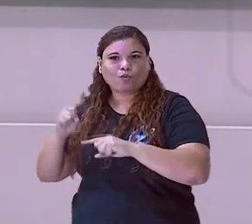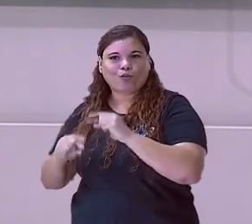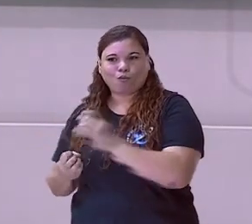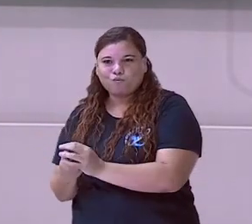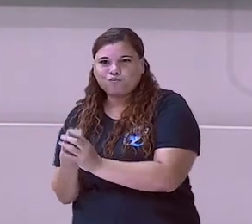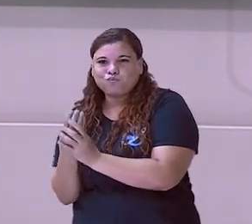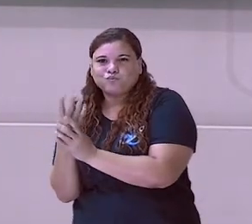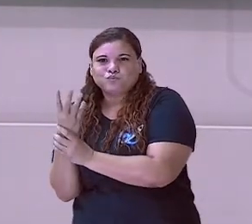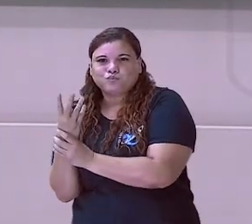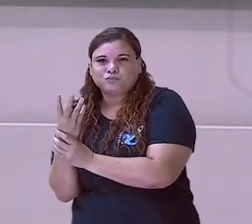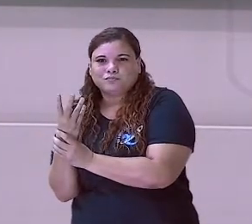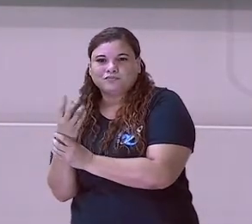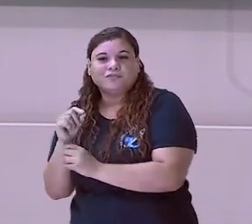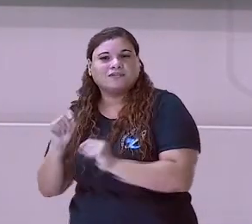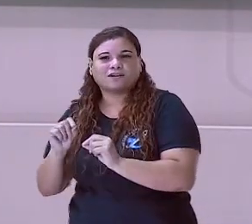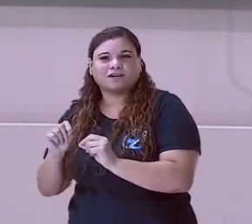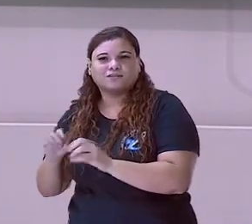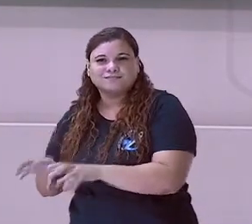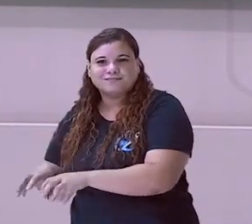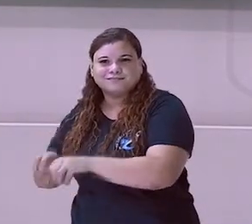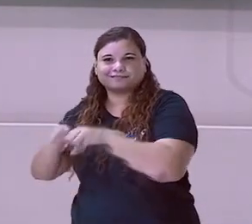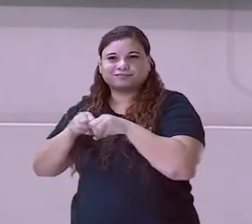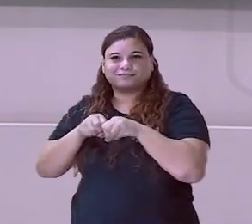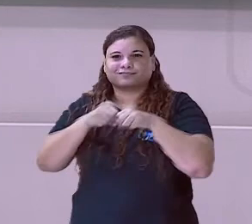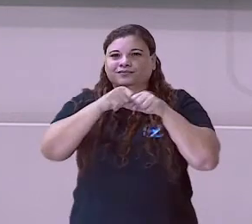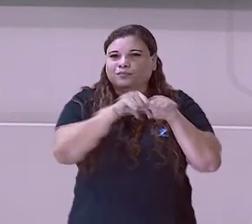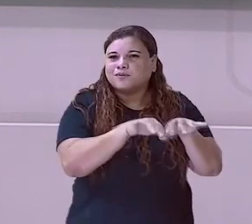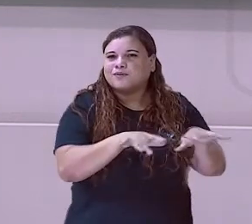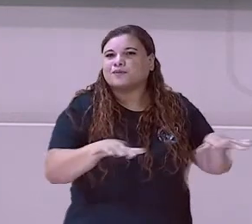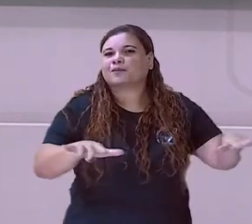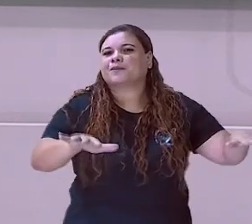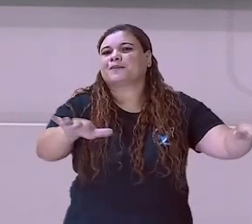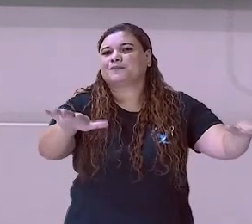Serviço mecânico, a máquina faz.